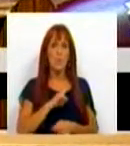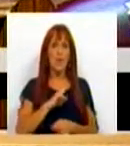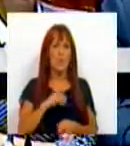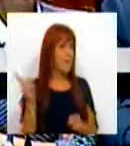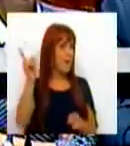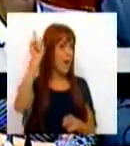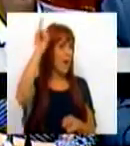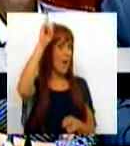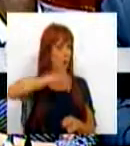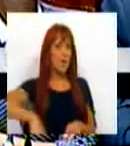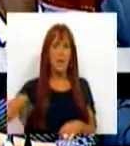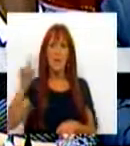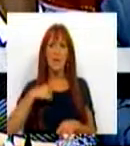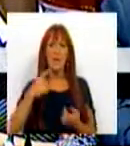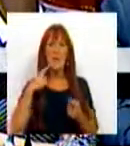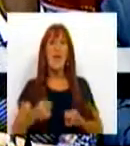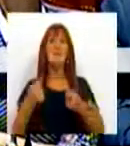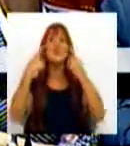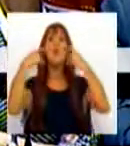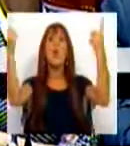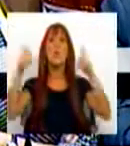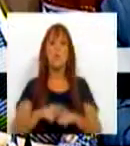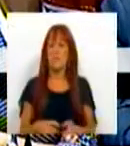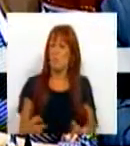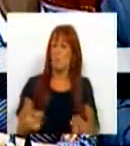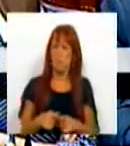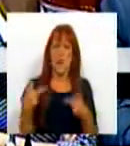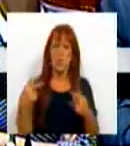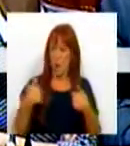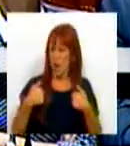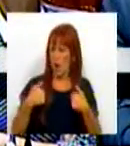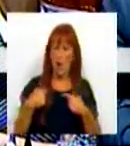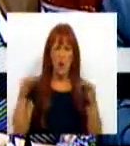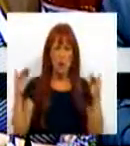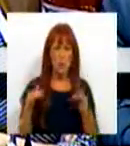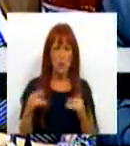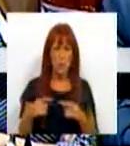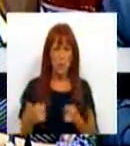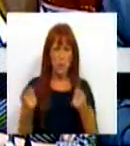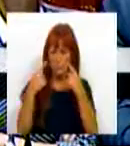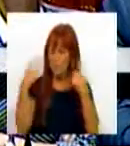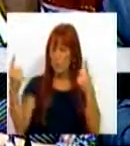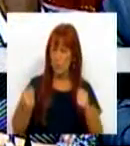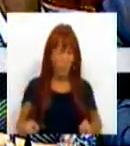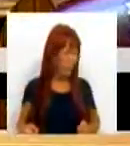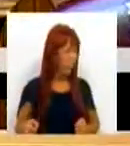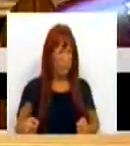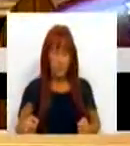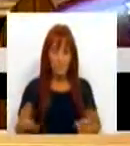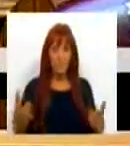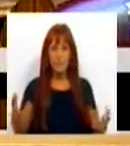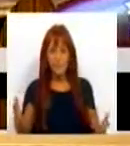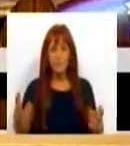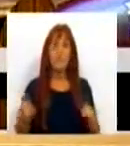privado. Não! Assustamos o investidor público. Afinal, o que nos censura é termos reduzido o investimento público. Ou seja,